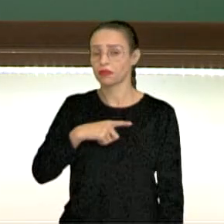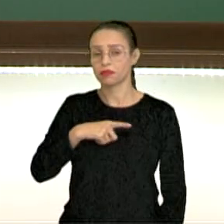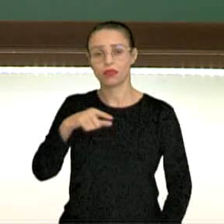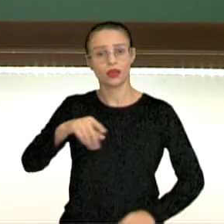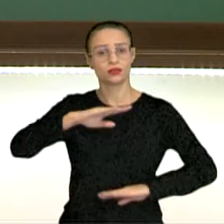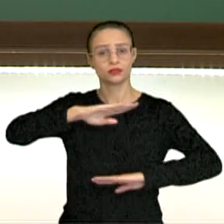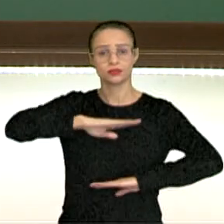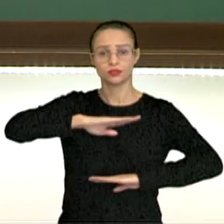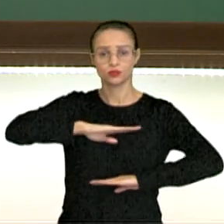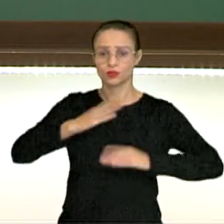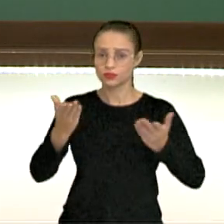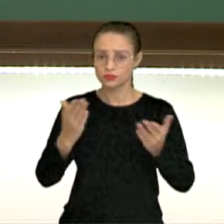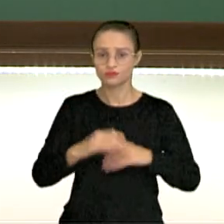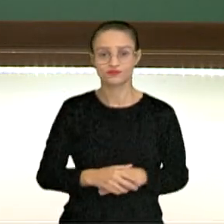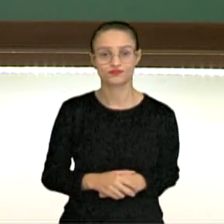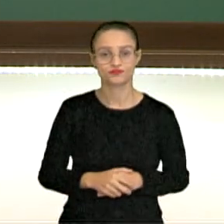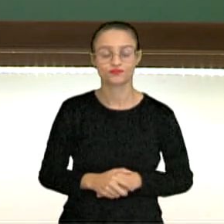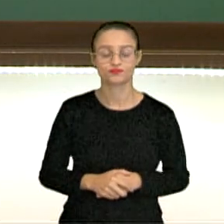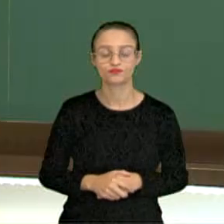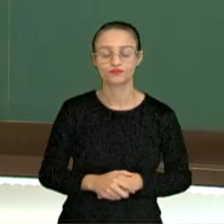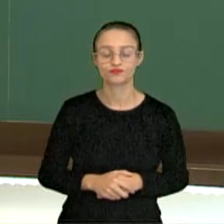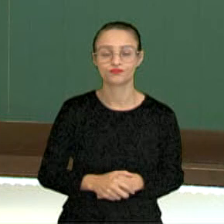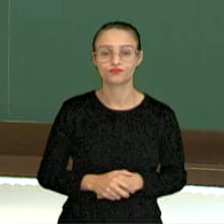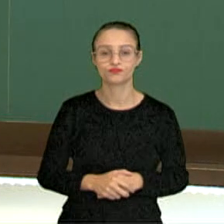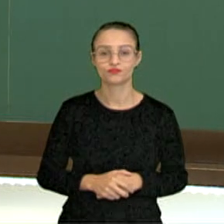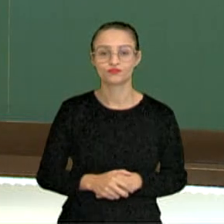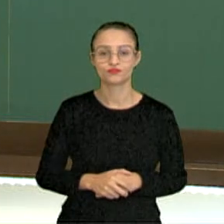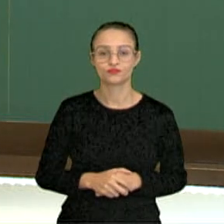situações mencionadas.